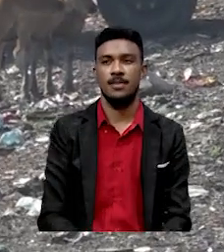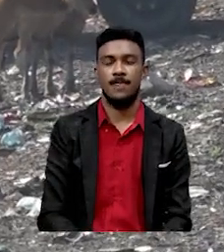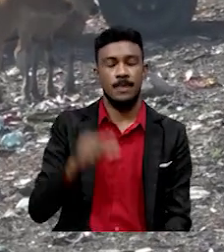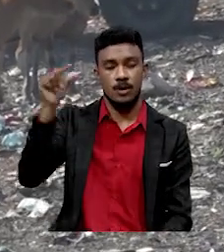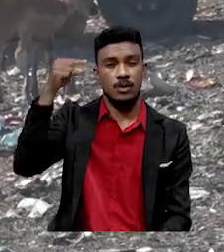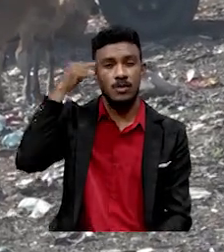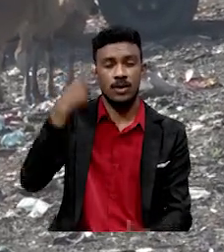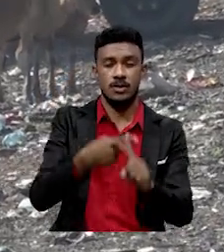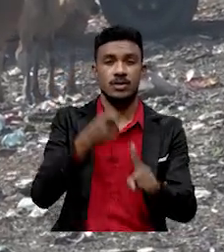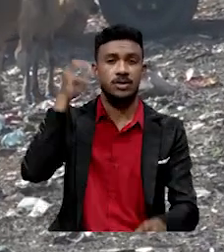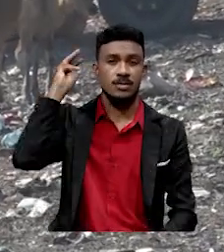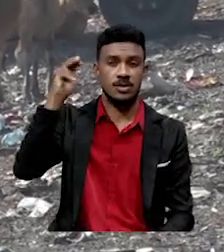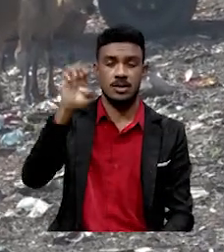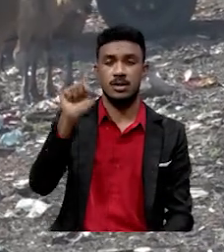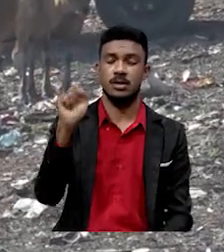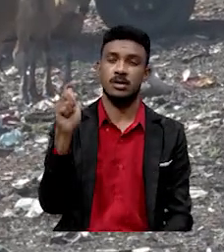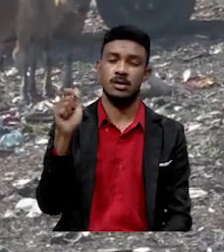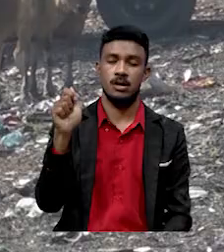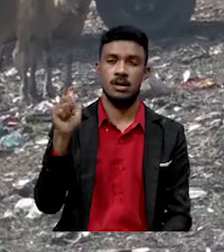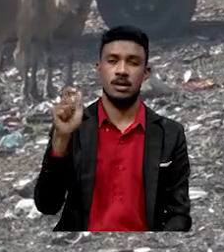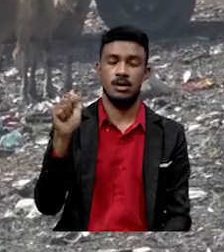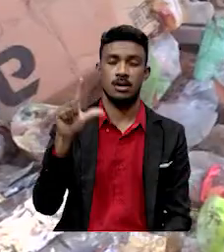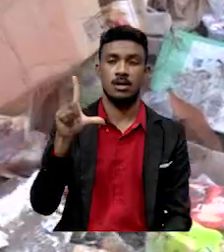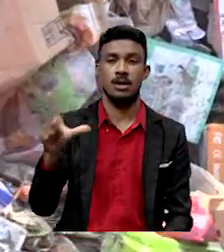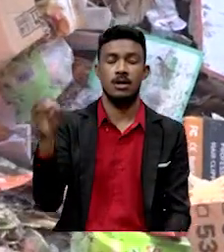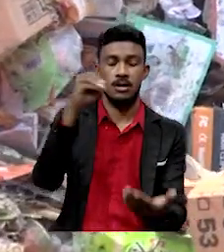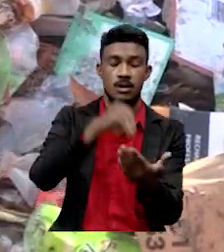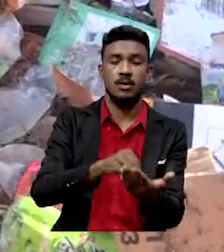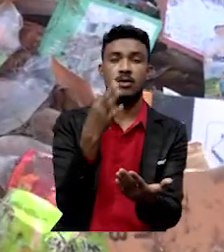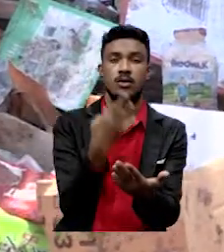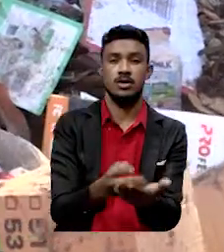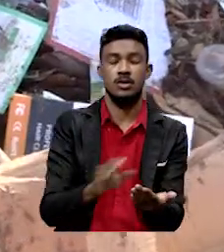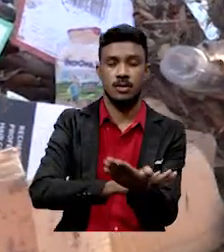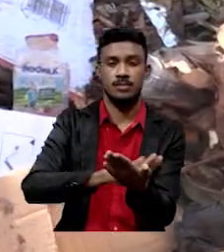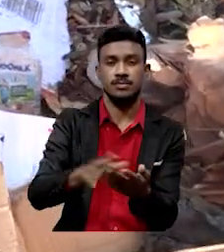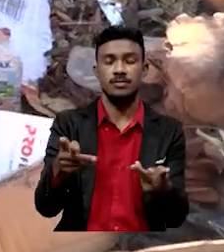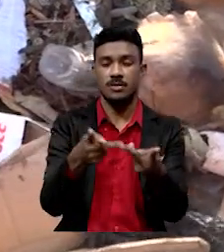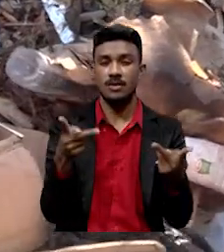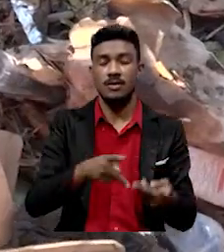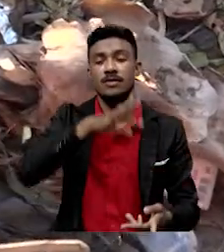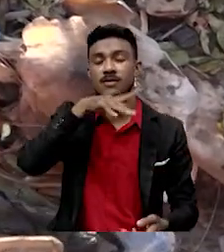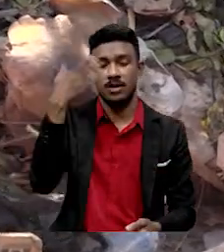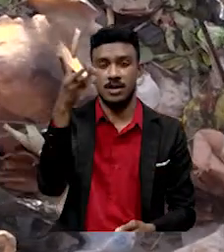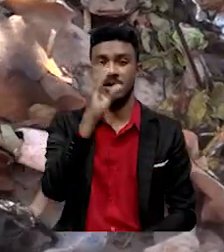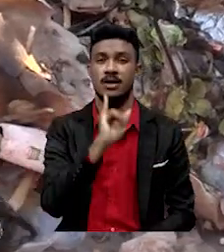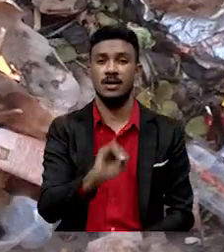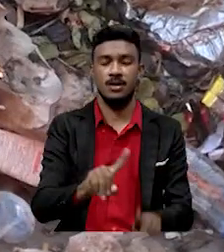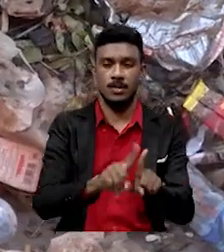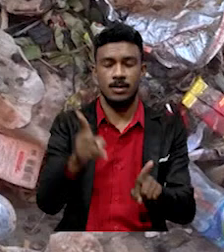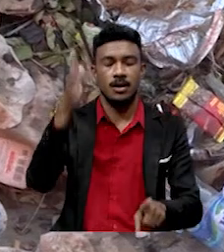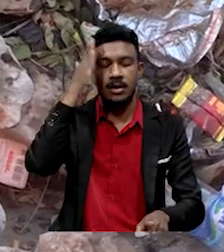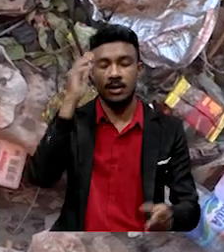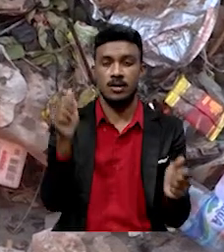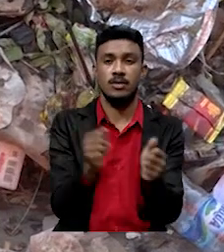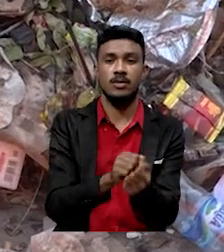Governo li husi ministerio estatal esforsu makaas no tau osang ho di raut no rasa fuer iha municipio dili nebe konyese ho